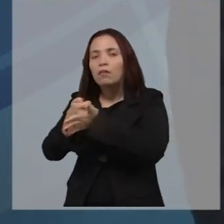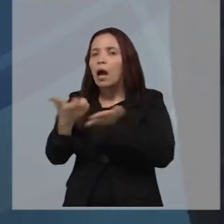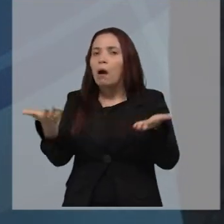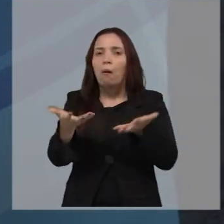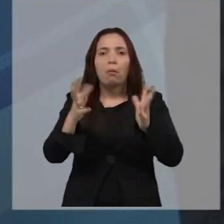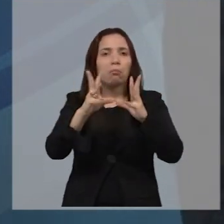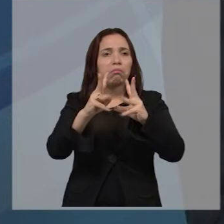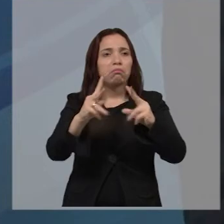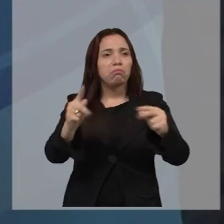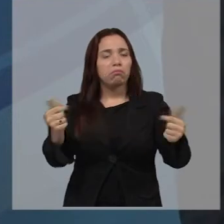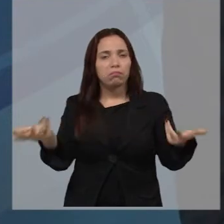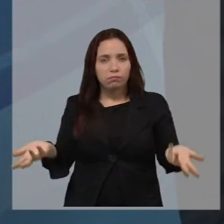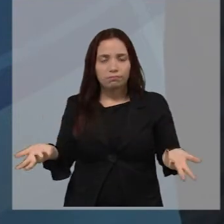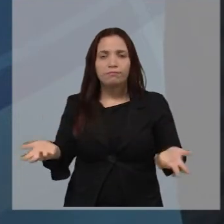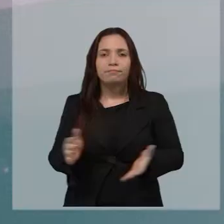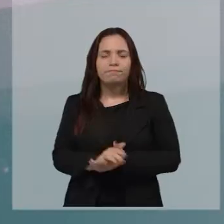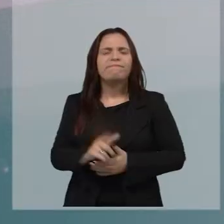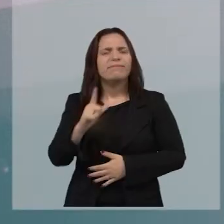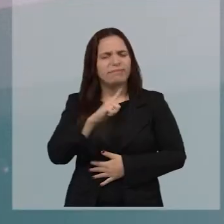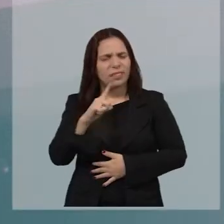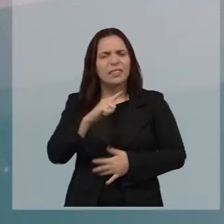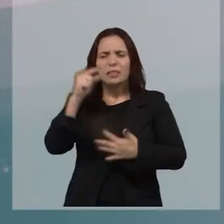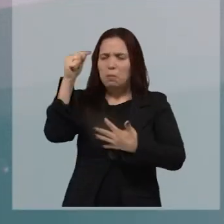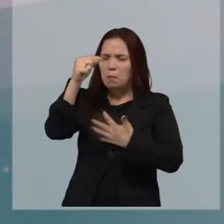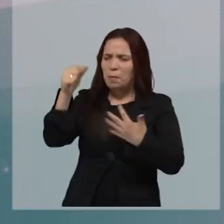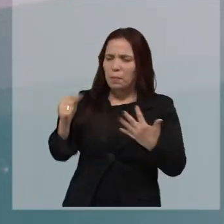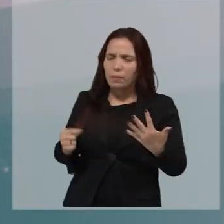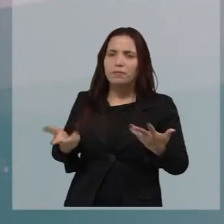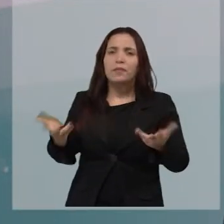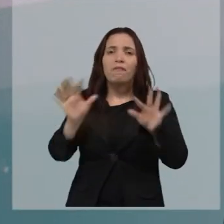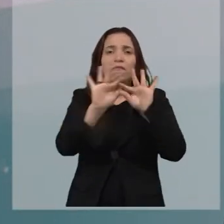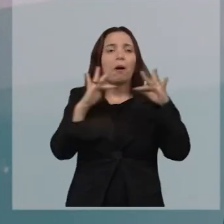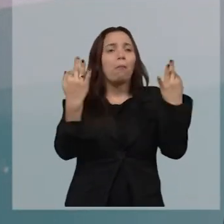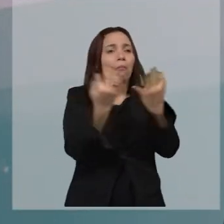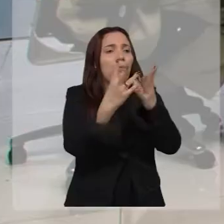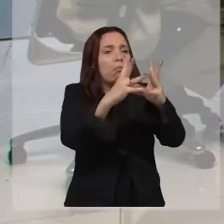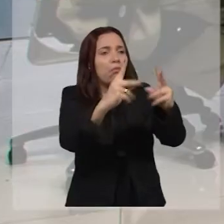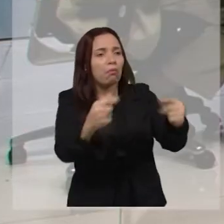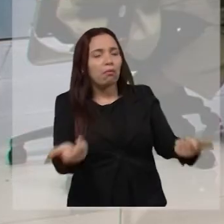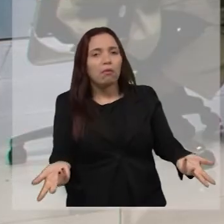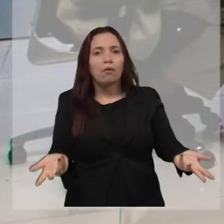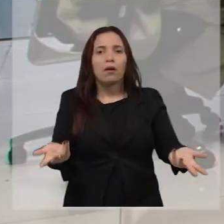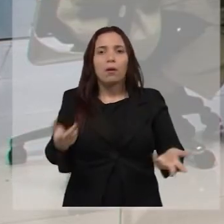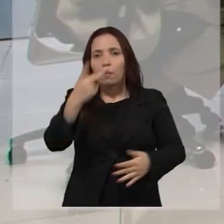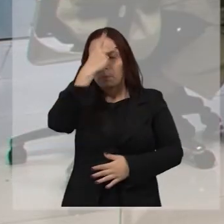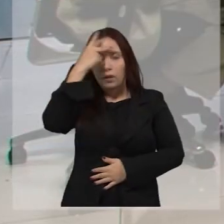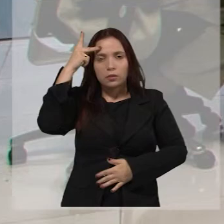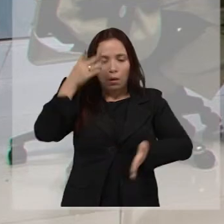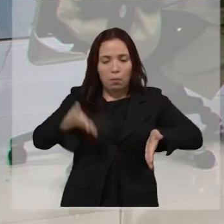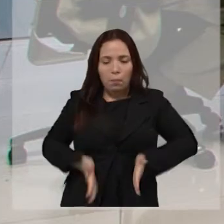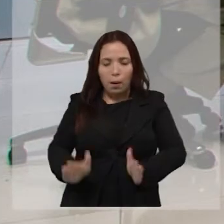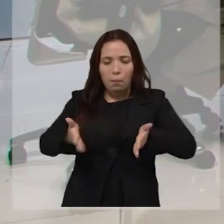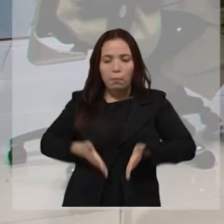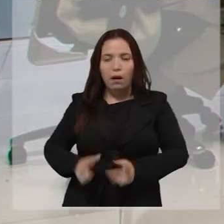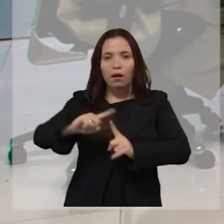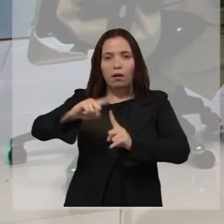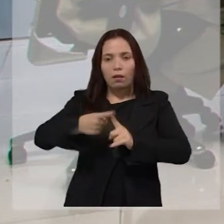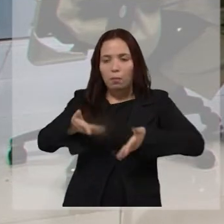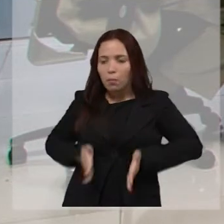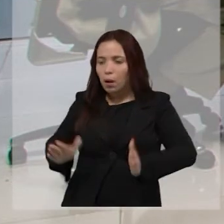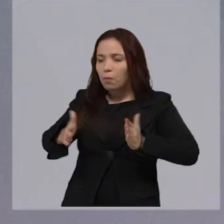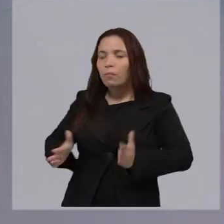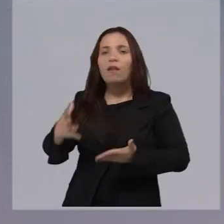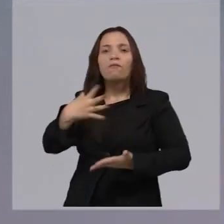deveres. Isso não está acontecendo. São vários fatores, né? A dissolução da família, né? A maternidade irresponsável, o abandono